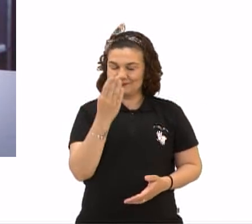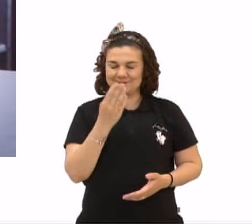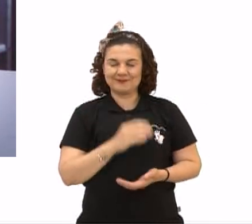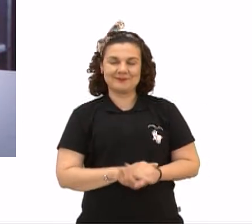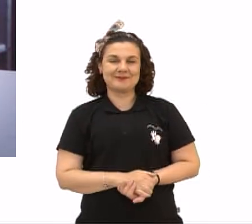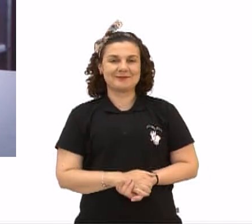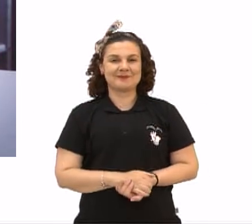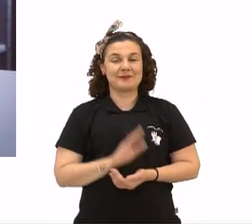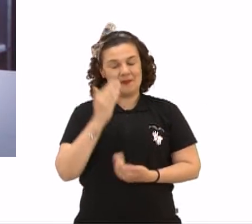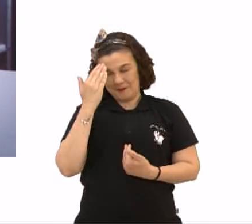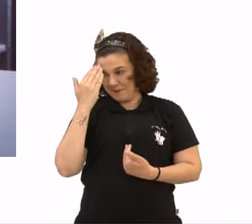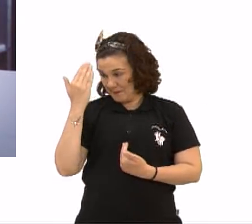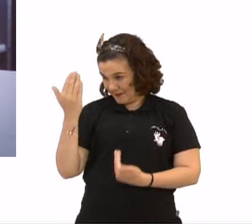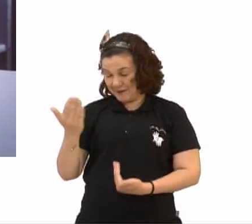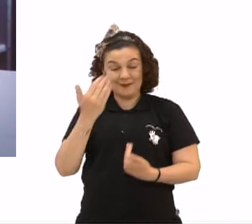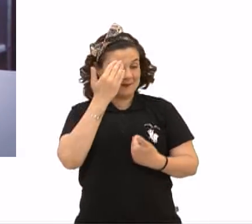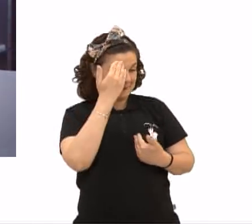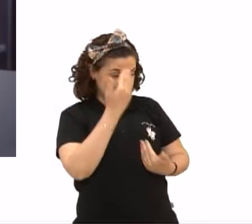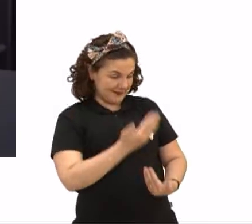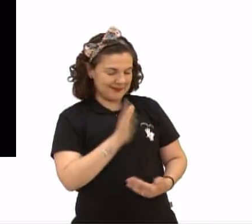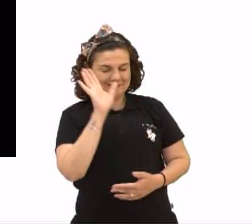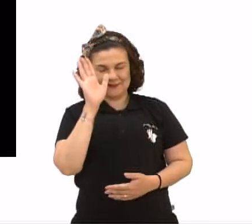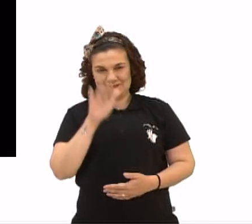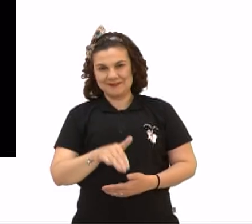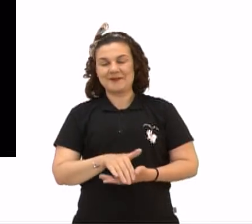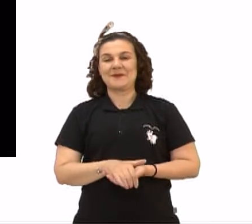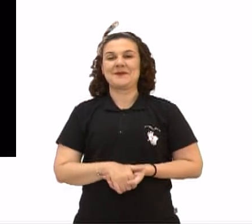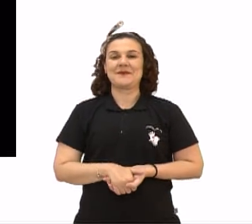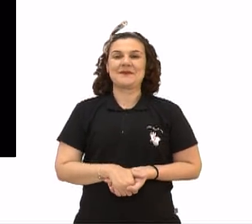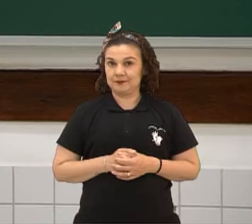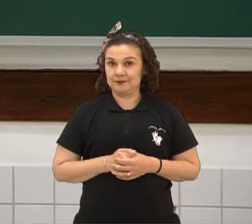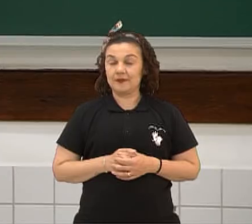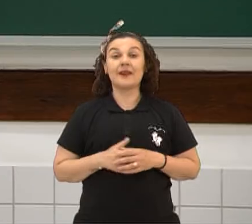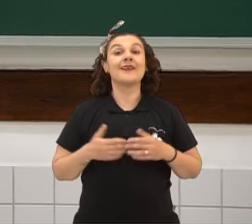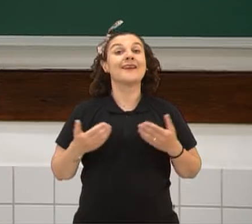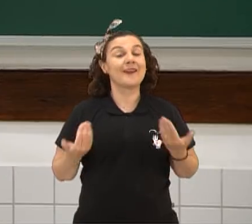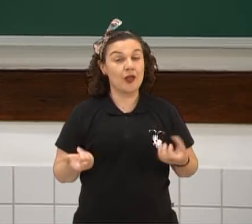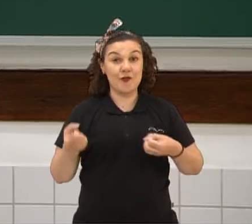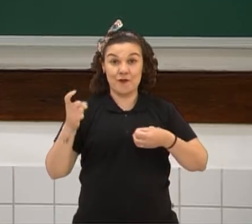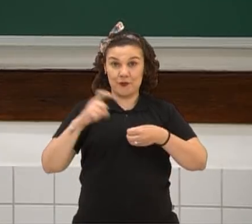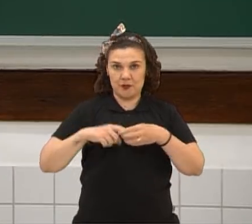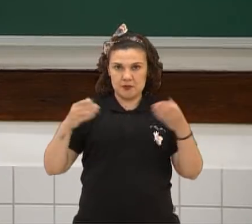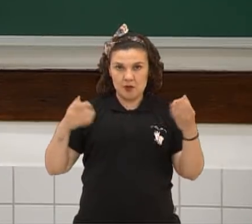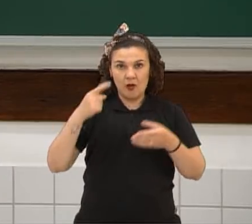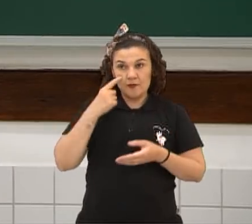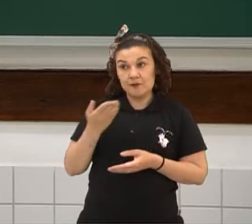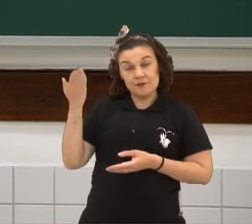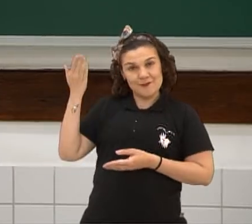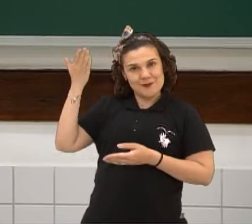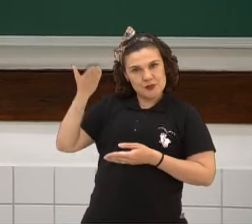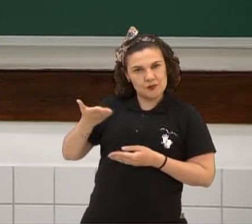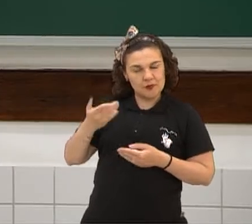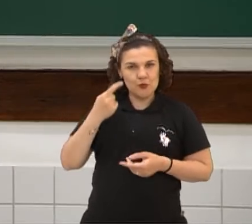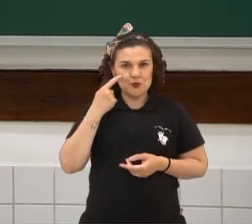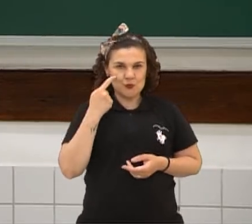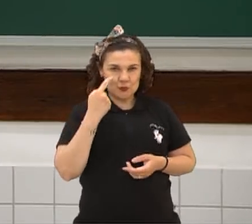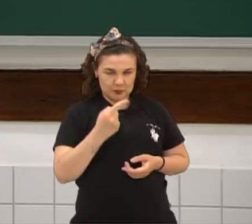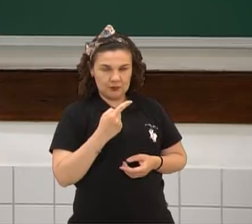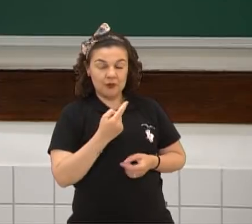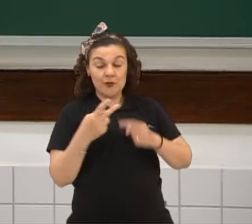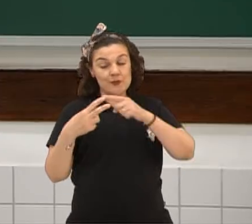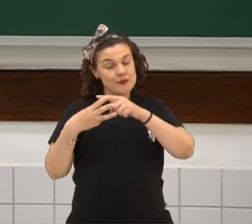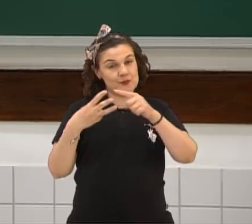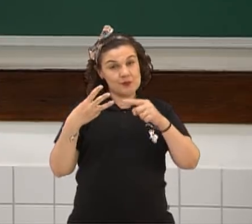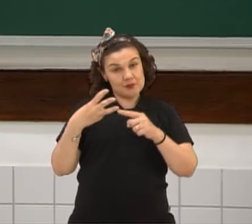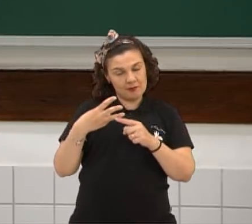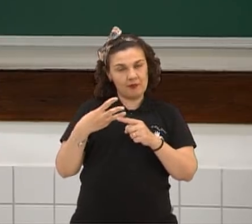Tchau, tchau. Obrigado, Fulvio, novamente. Obrigado. Tchau, tchau. E voltamos, galera, então. Vocês acompanharam, conseguiram verificar ali, através dos 3 vídeos,